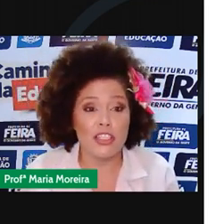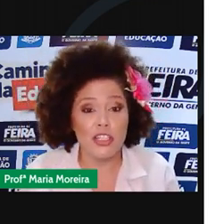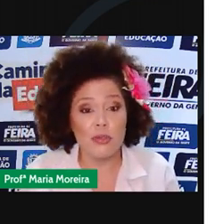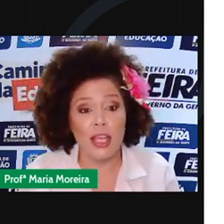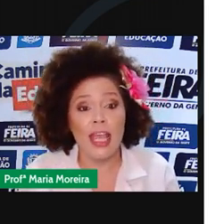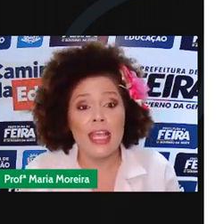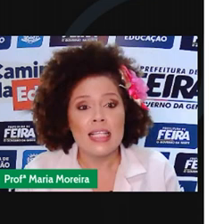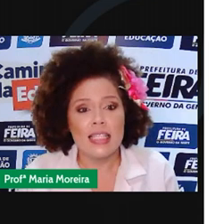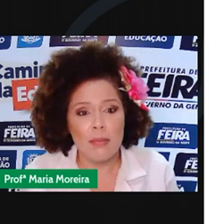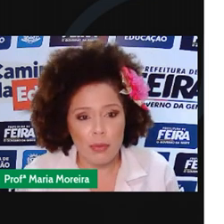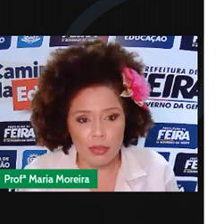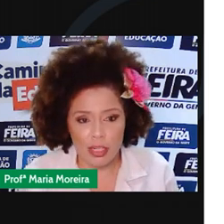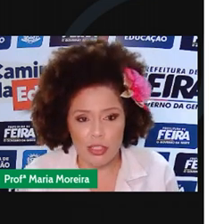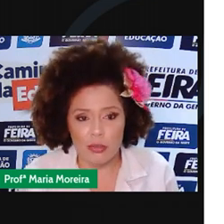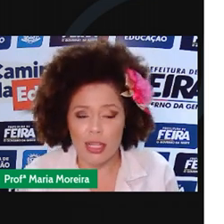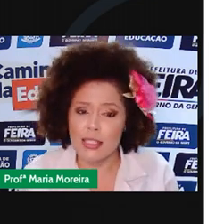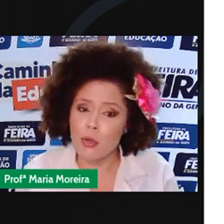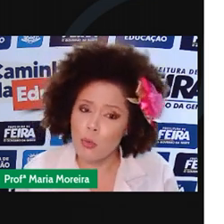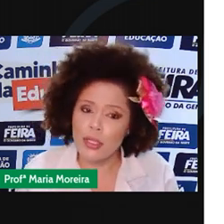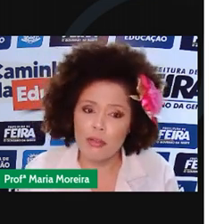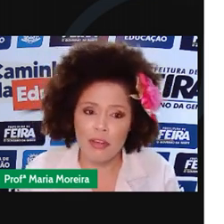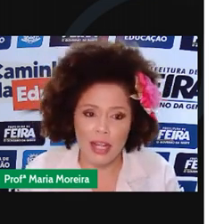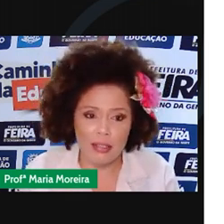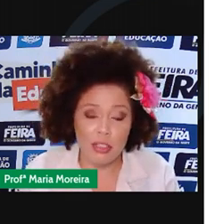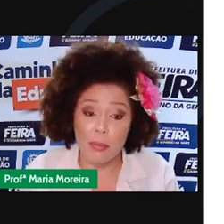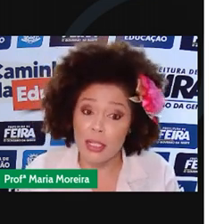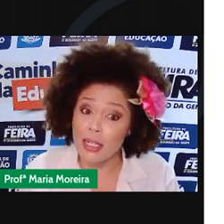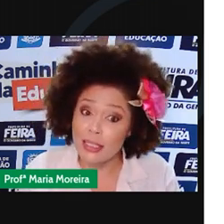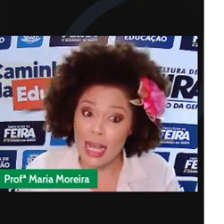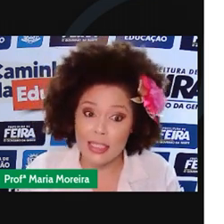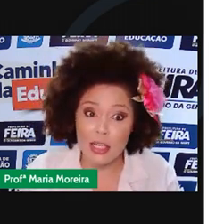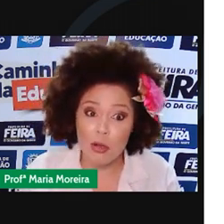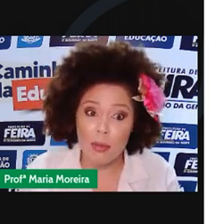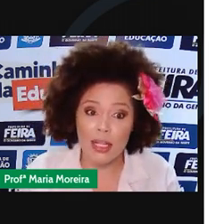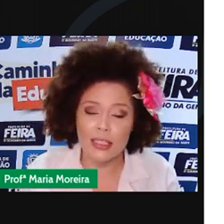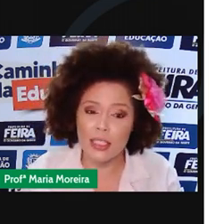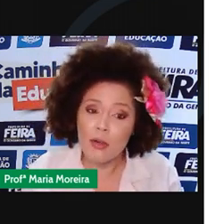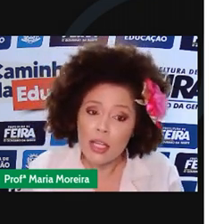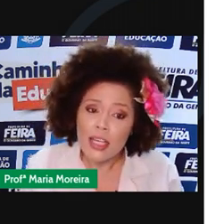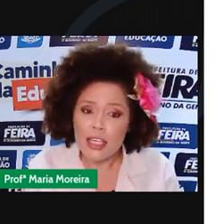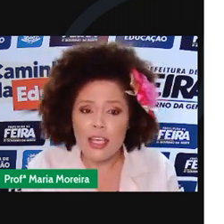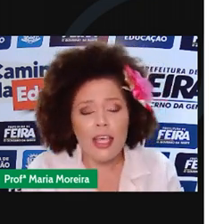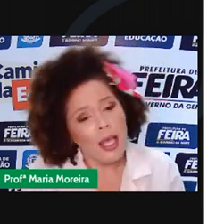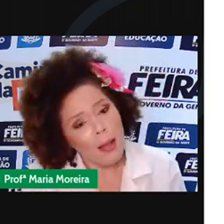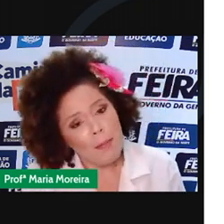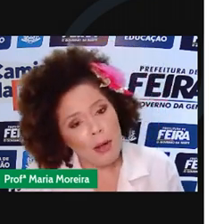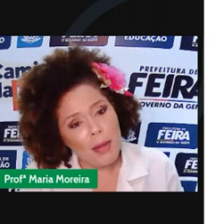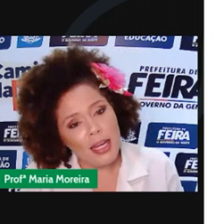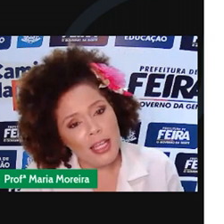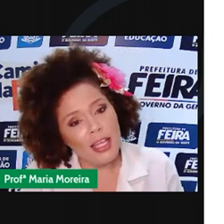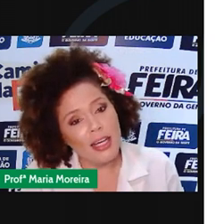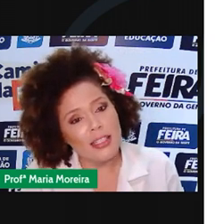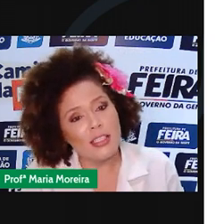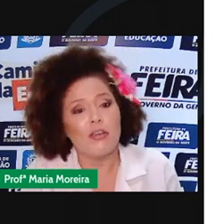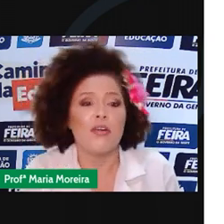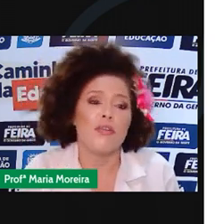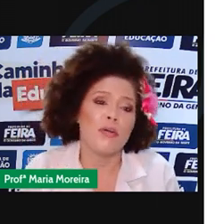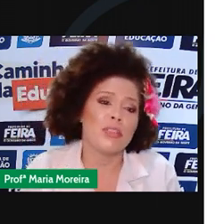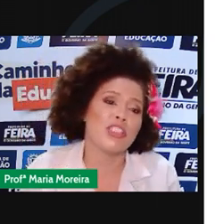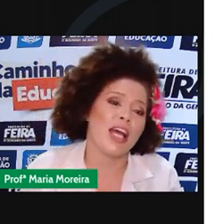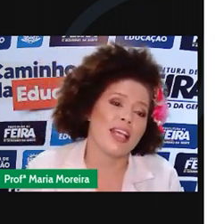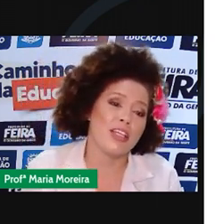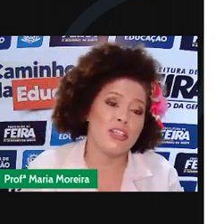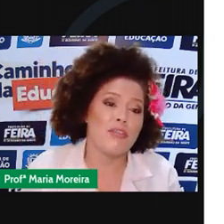o ideal é que a gente o que se protejam tá Se cuida no feriado de amanhã nada de aglomeração que para o Maria e